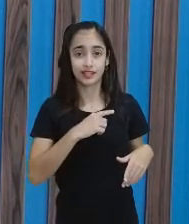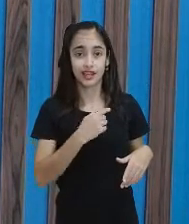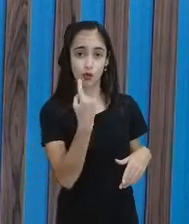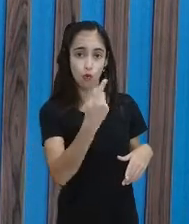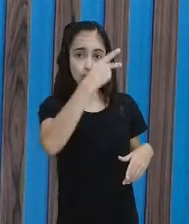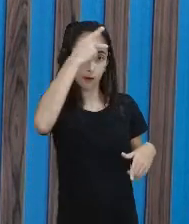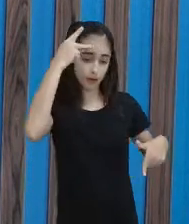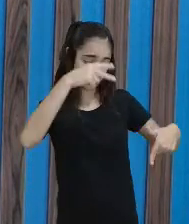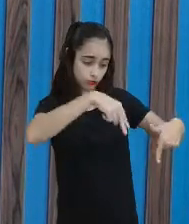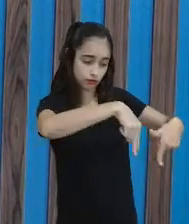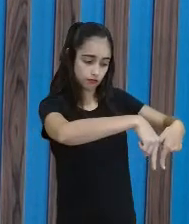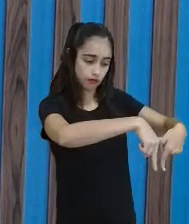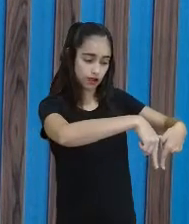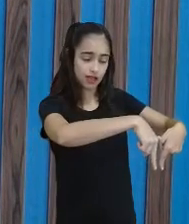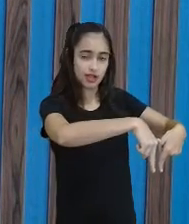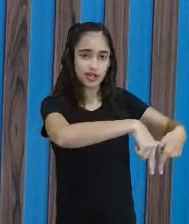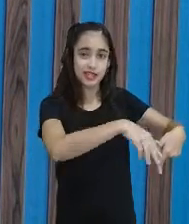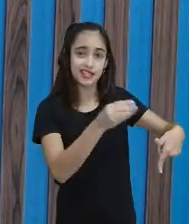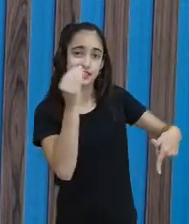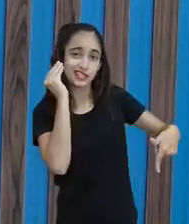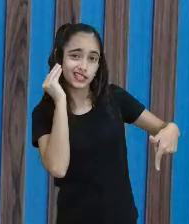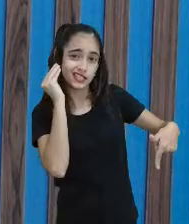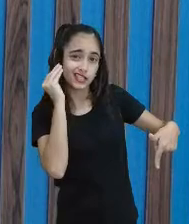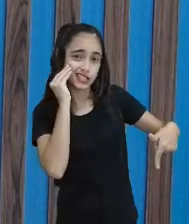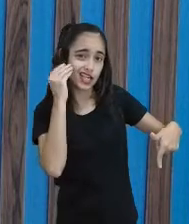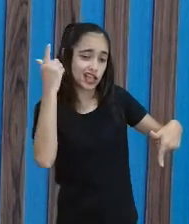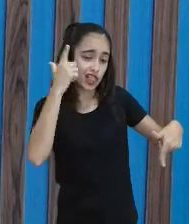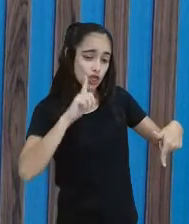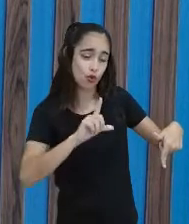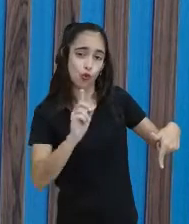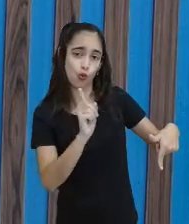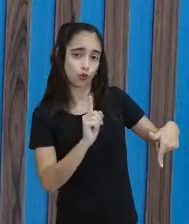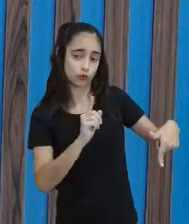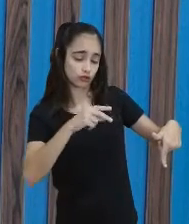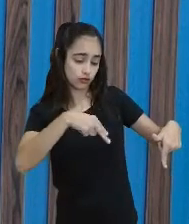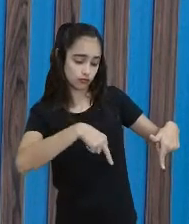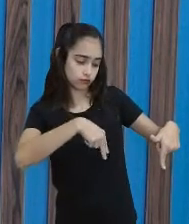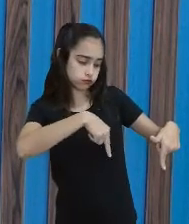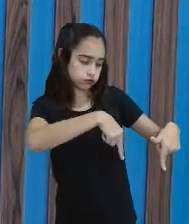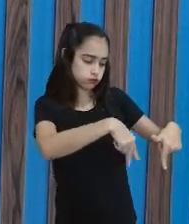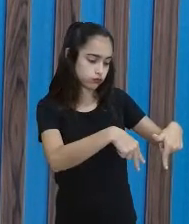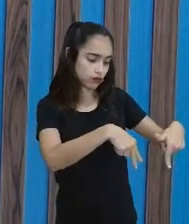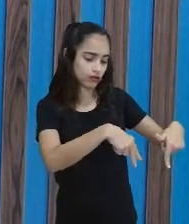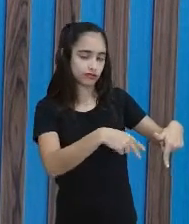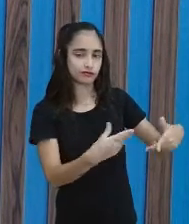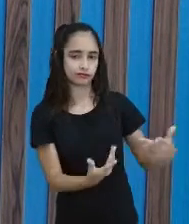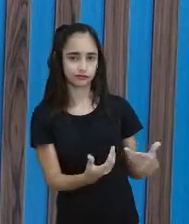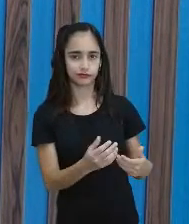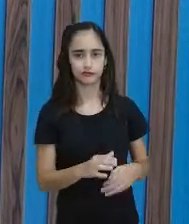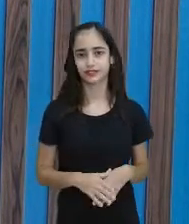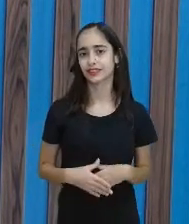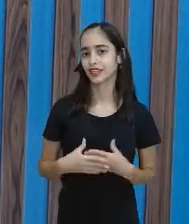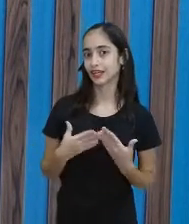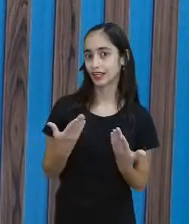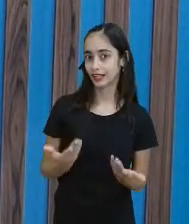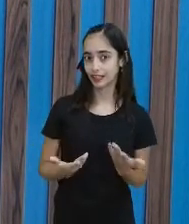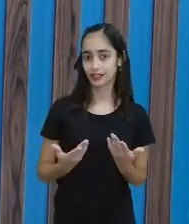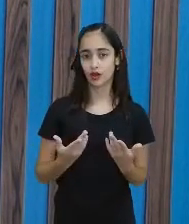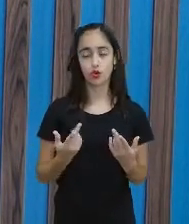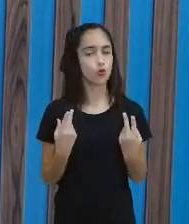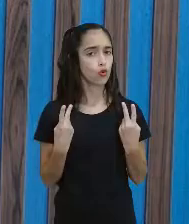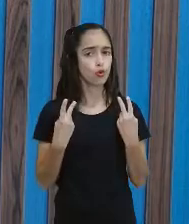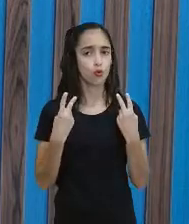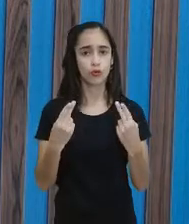de rede e parede, essa defesa é tentar fazer com que a bola não caia na minha